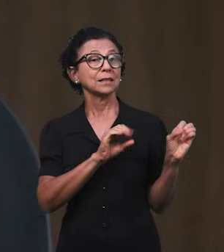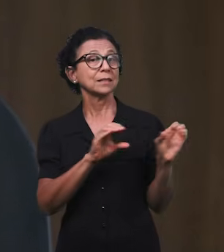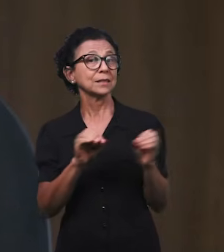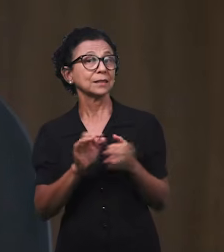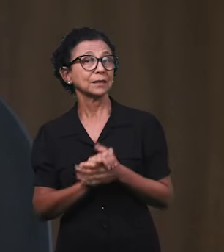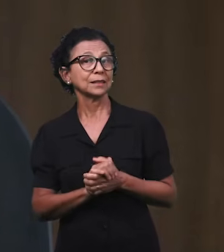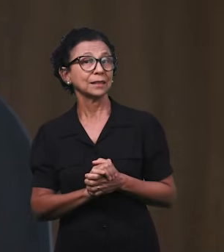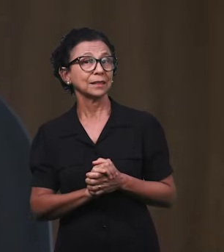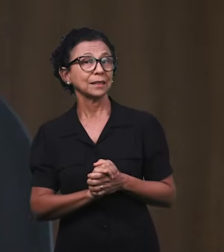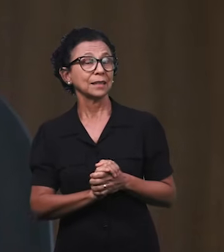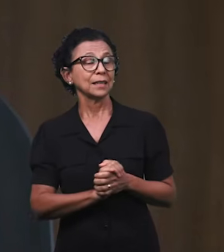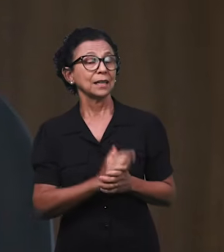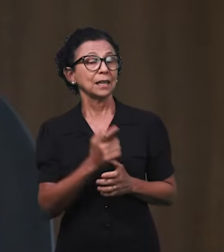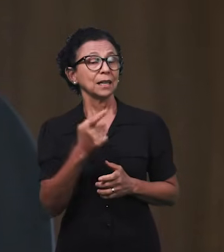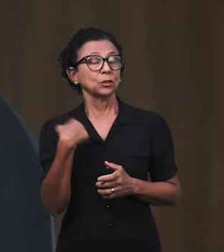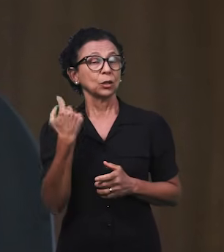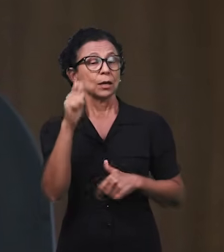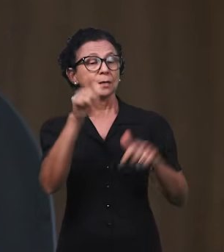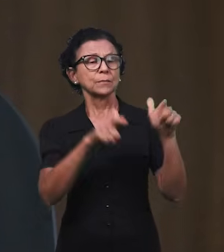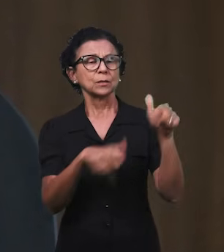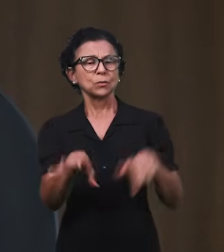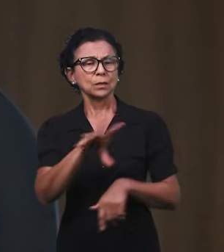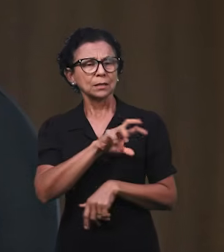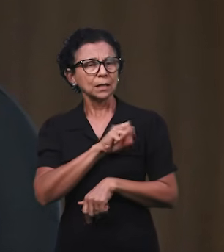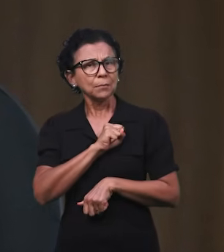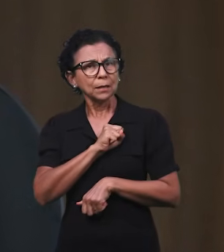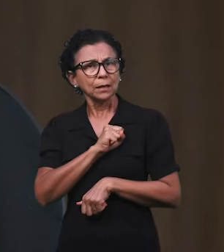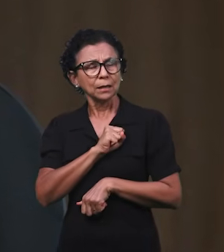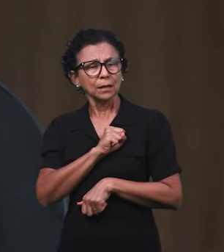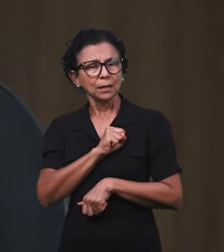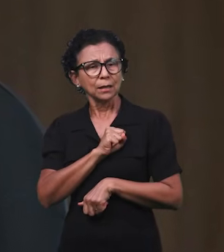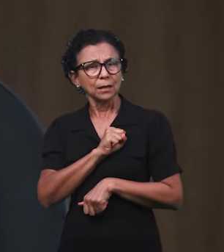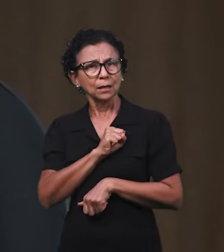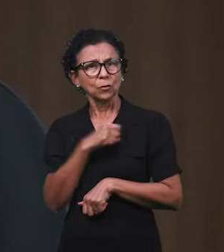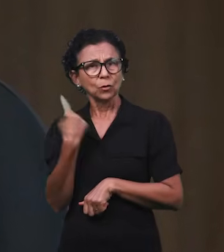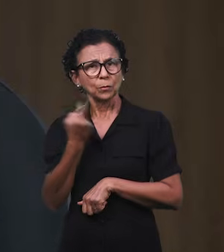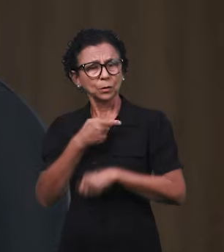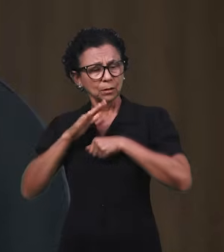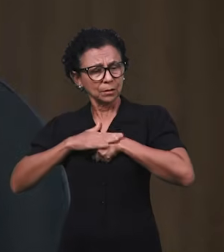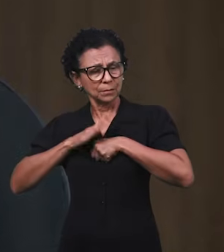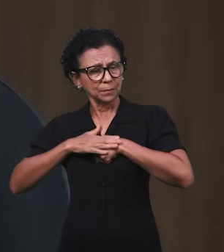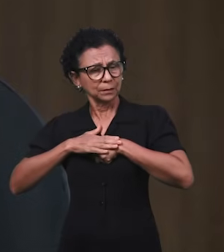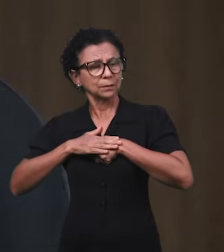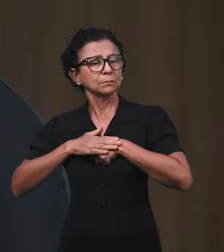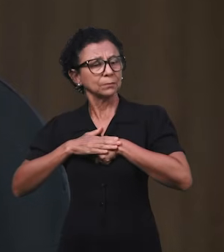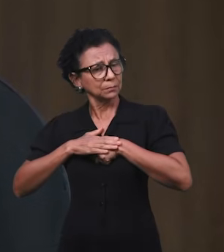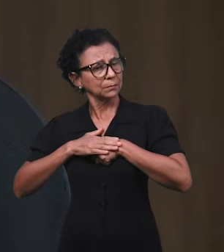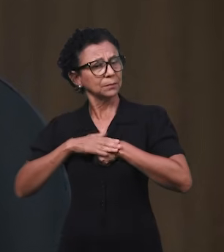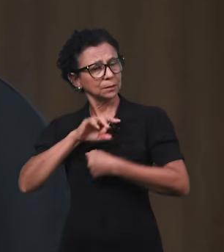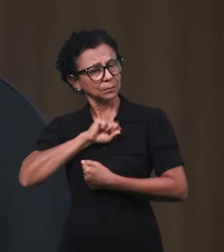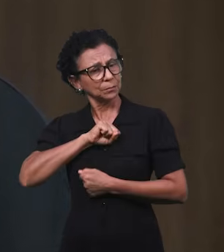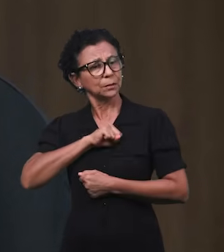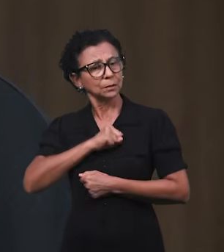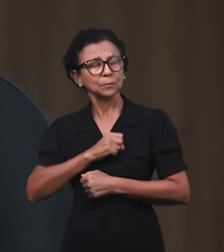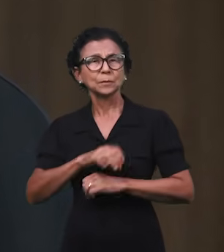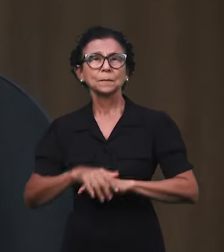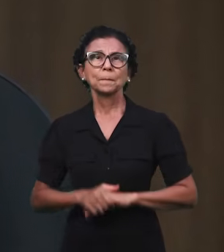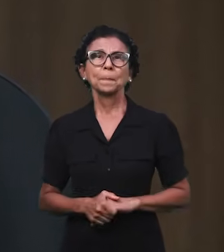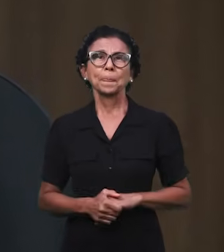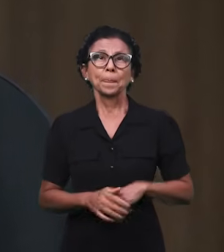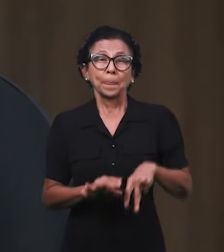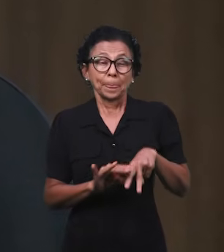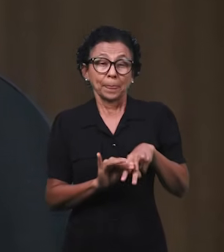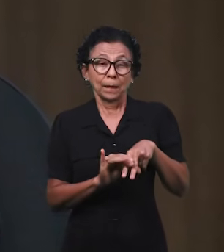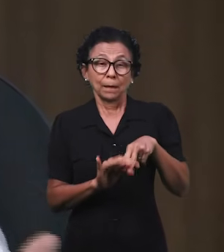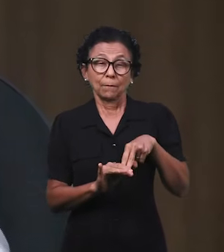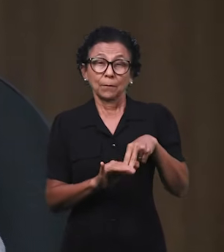próximo como a ti mesmo, e às vezes a gente esquece que a gente precisa se amar. Faz parte disso. A gente, normalmente, quem tem fibromialgia é uma